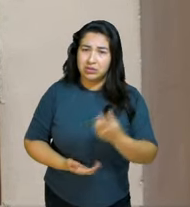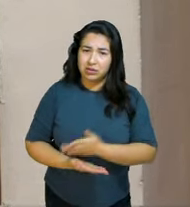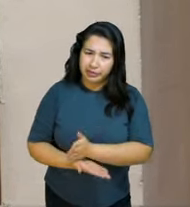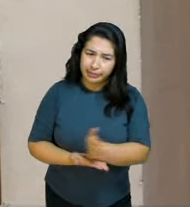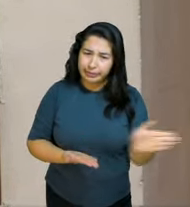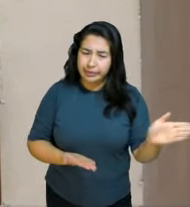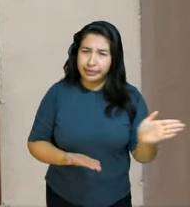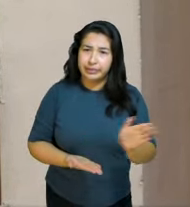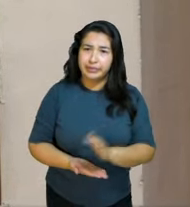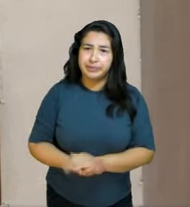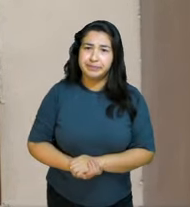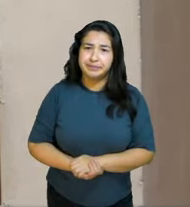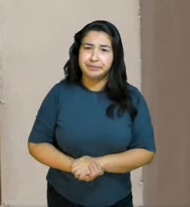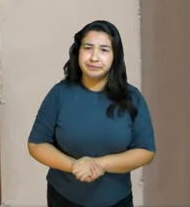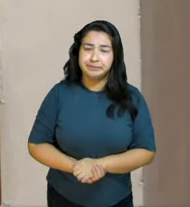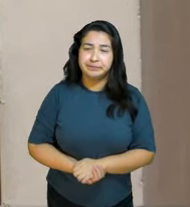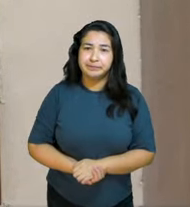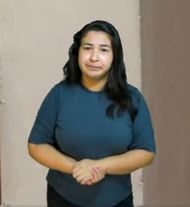Tá?